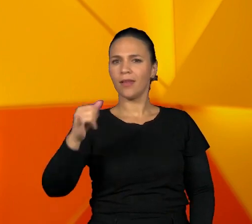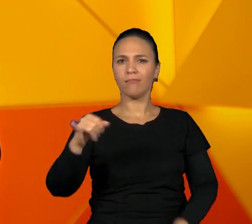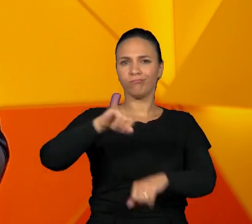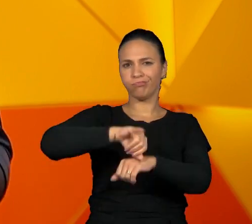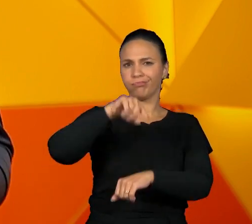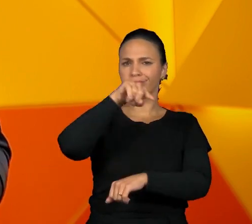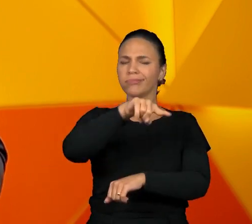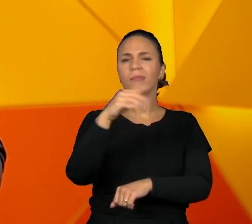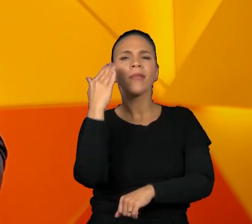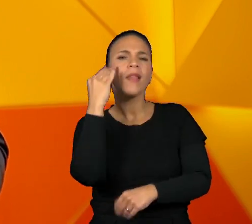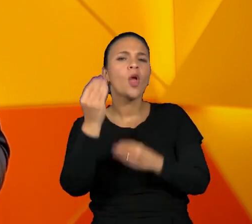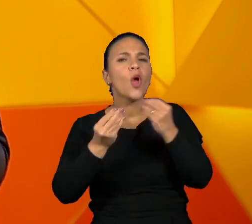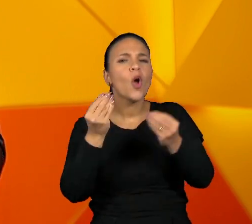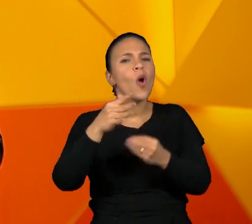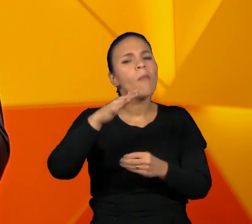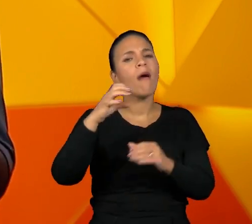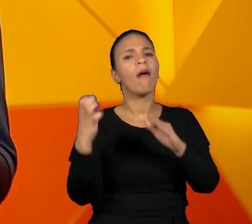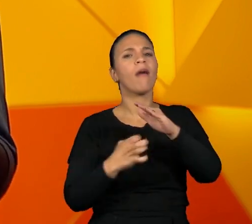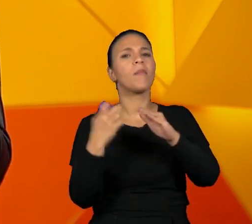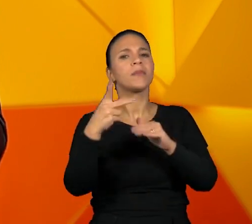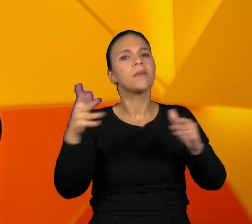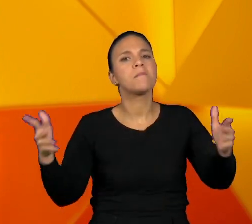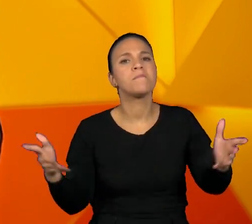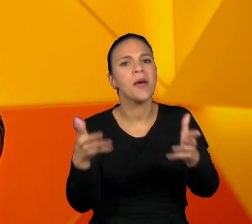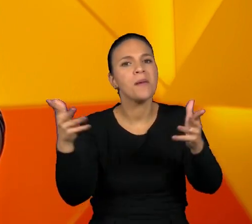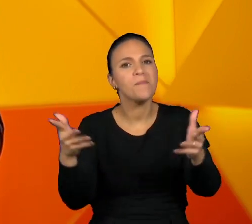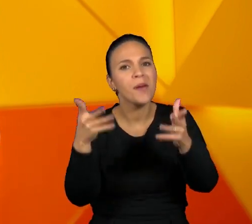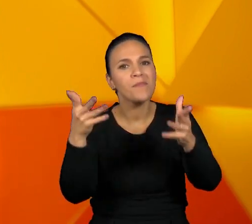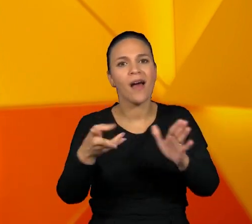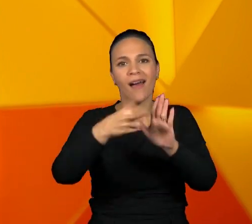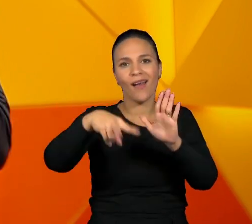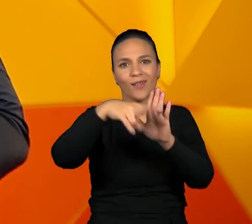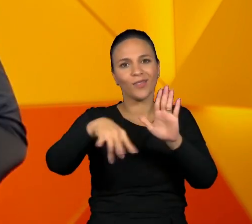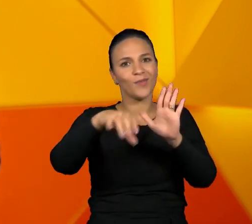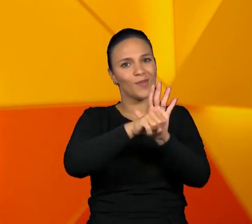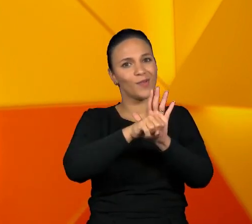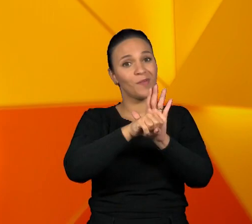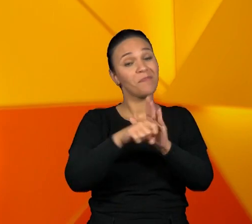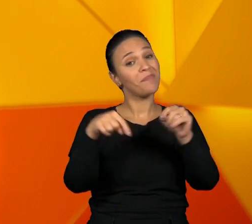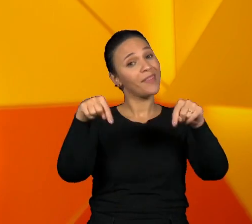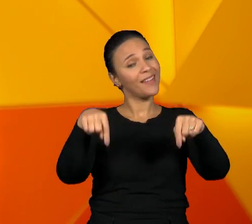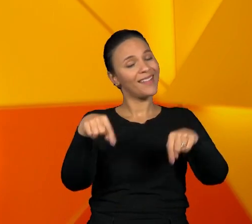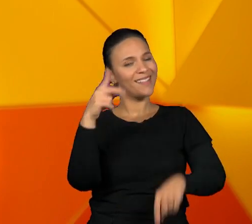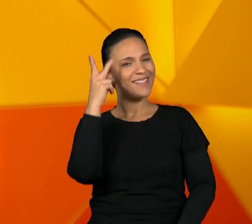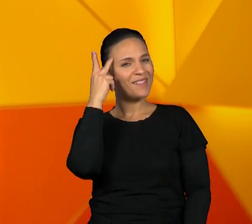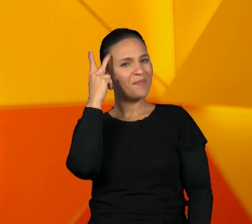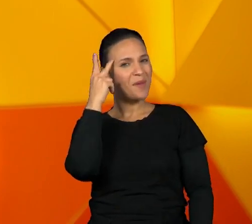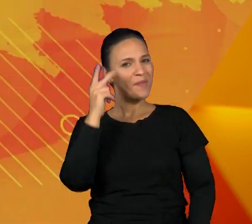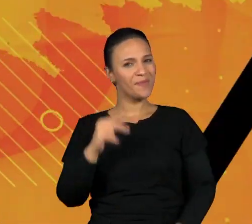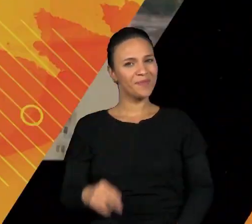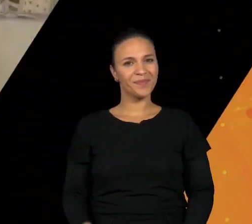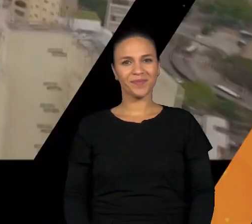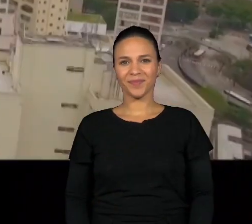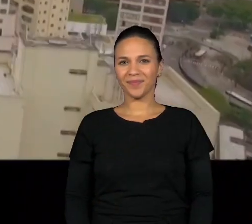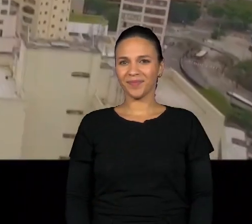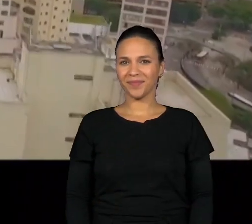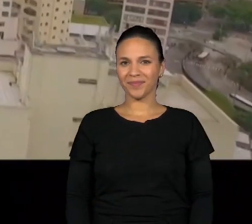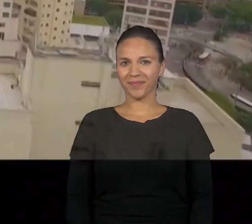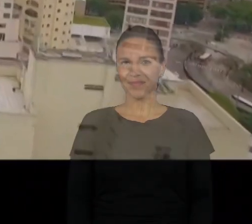os mecanismos da empresa para o fomento da produção audiovisual aqui na cidade de São Paulo.